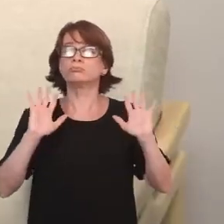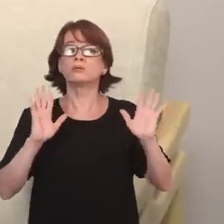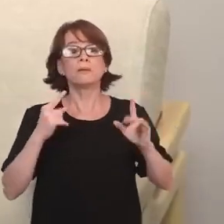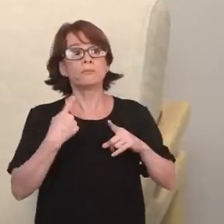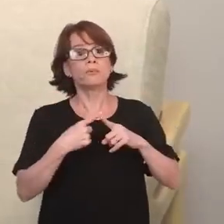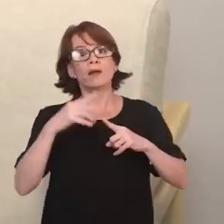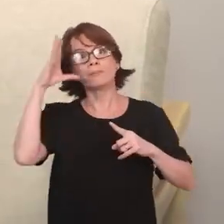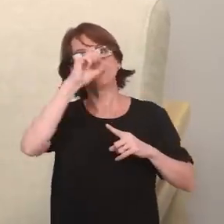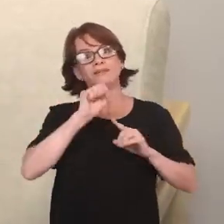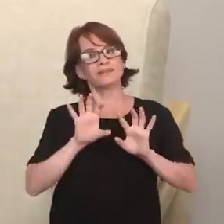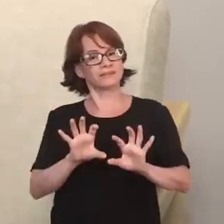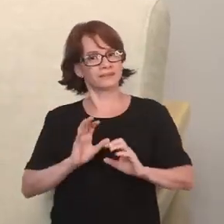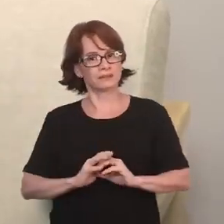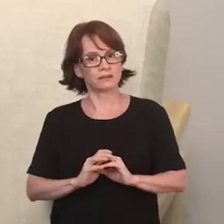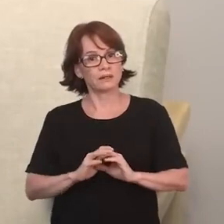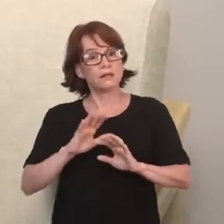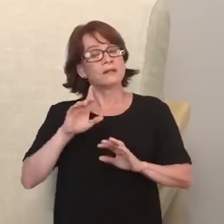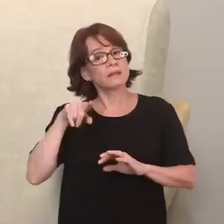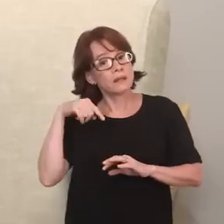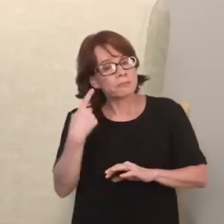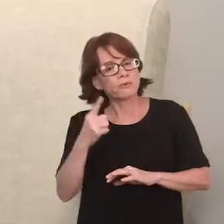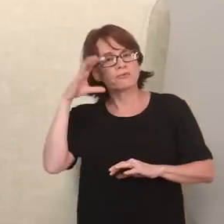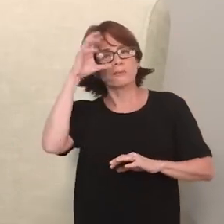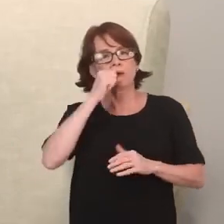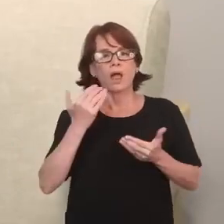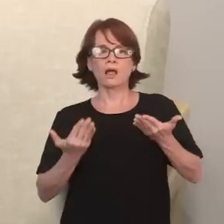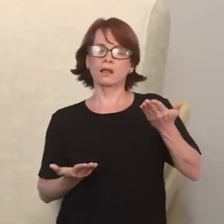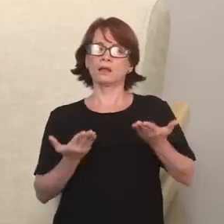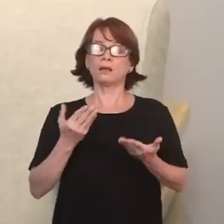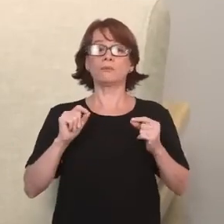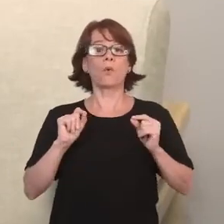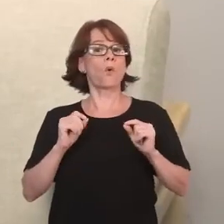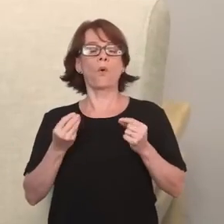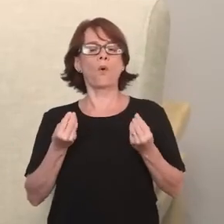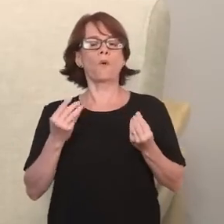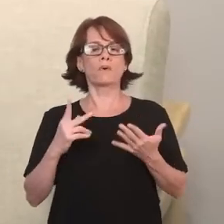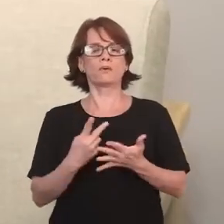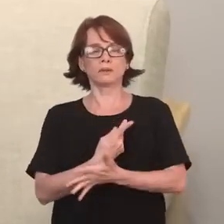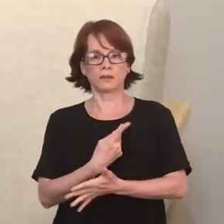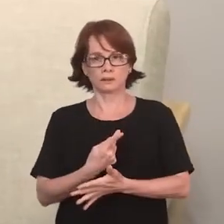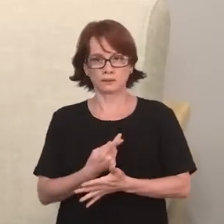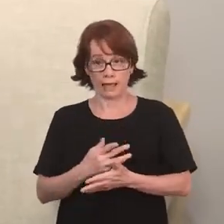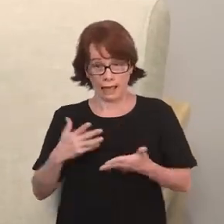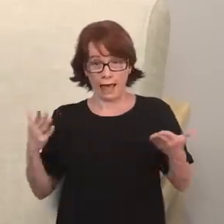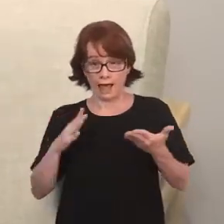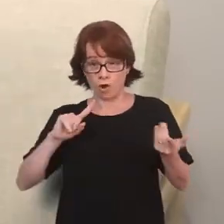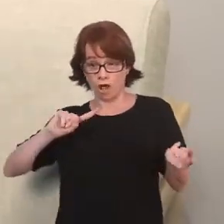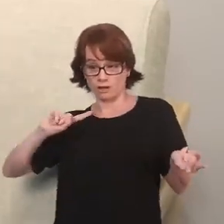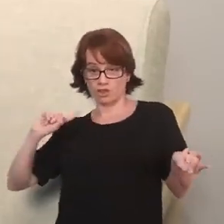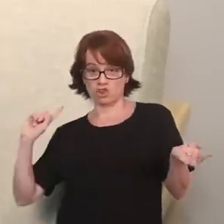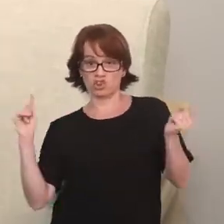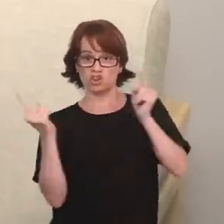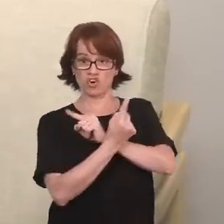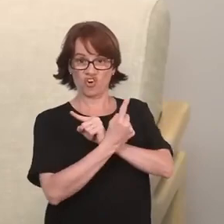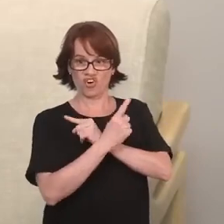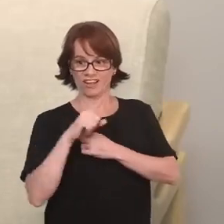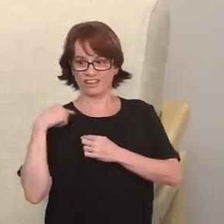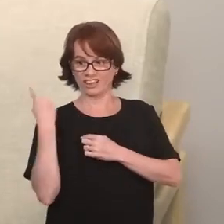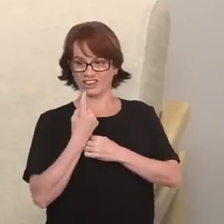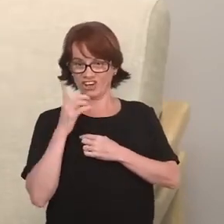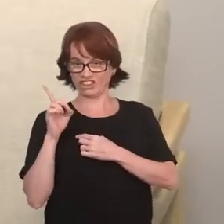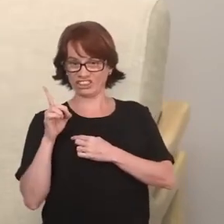da coisa, como é que funciona, sabe? Agora, como oposição, vira a chave total. Agora é a hora da gente usar da